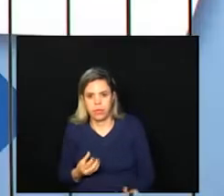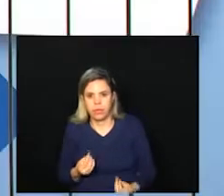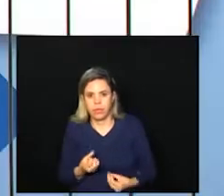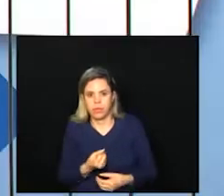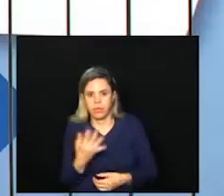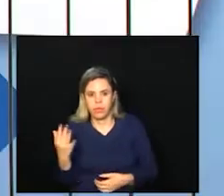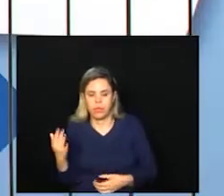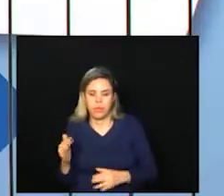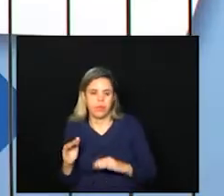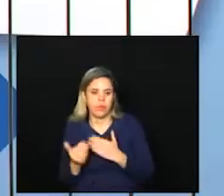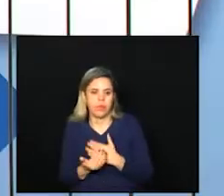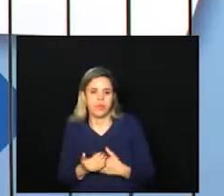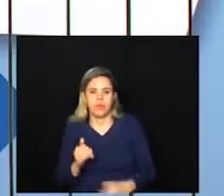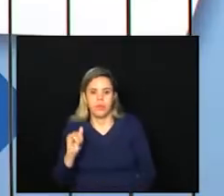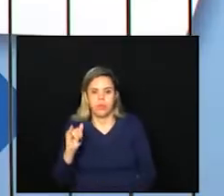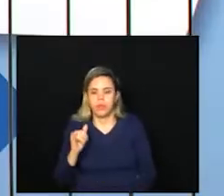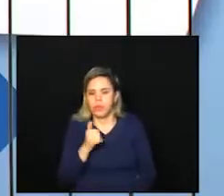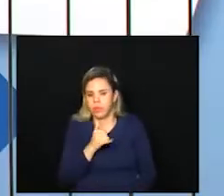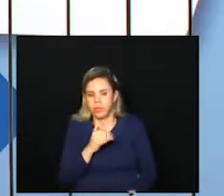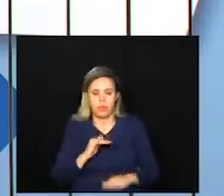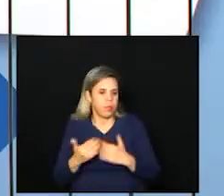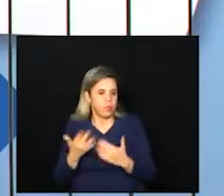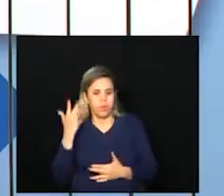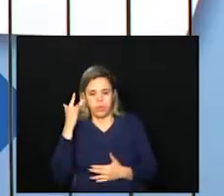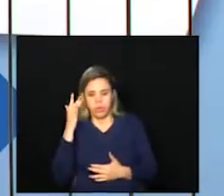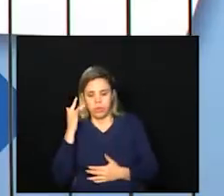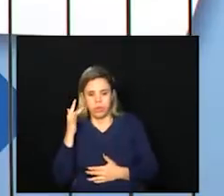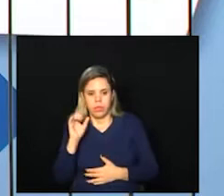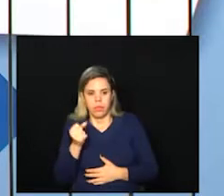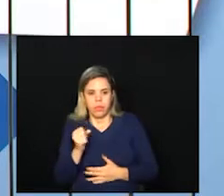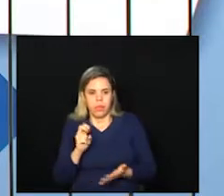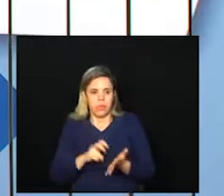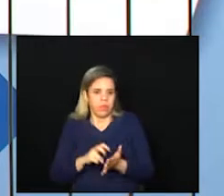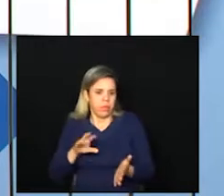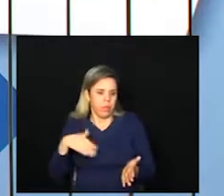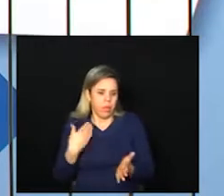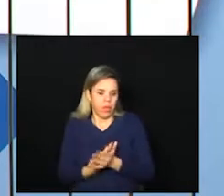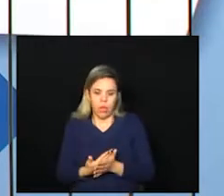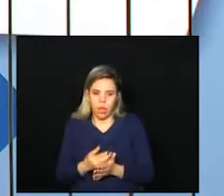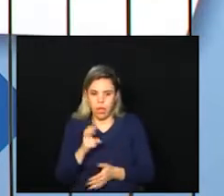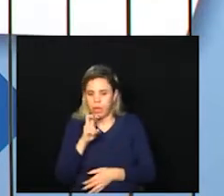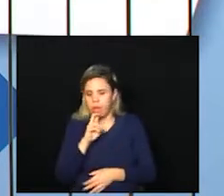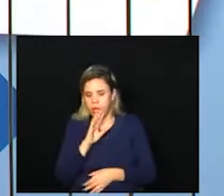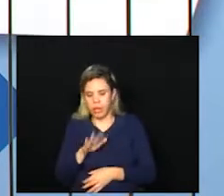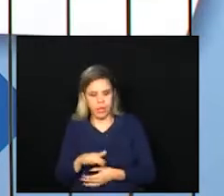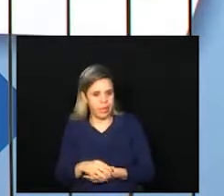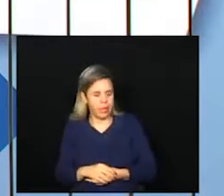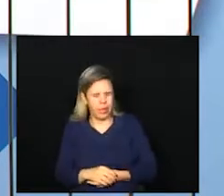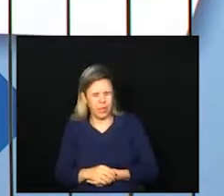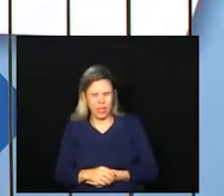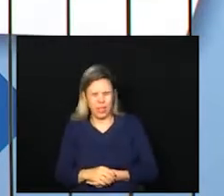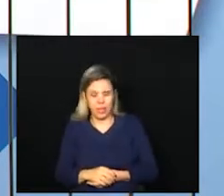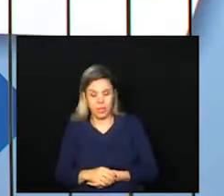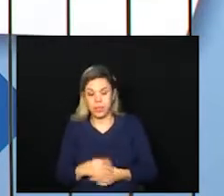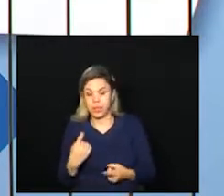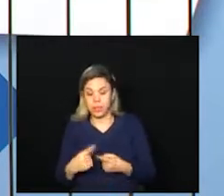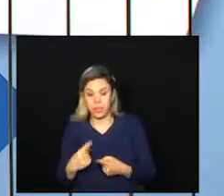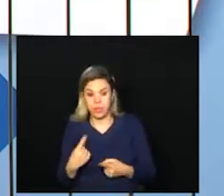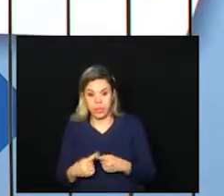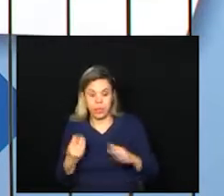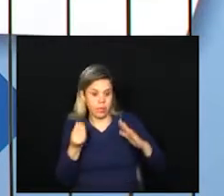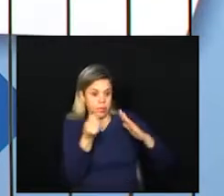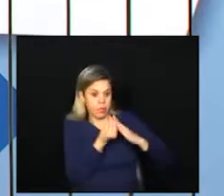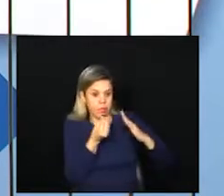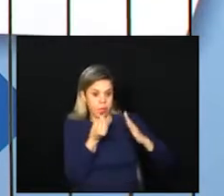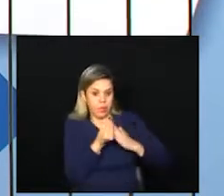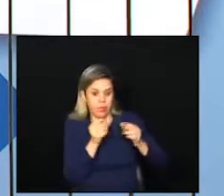parte do Parque Itália, amanhã das 8 da manhã às 5 horas da tarde, porque a Sanasa